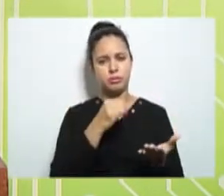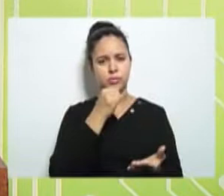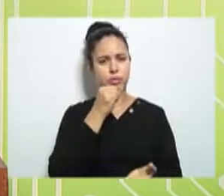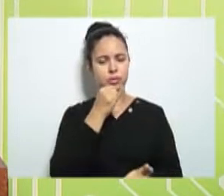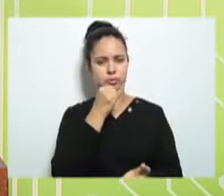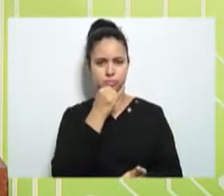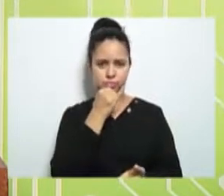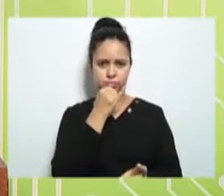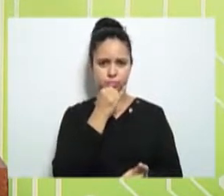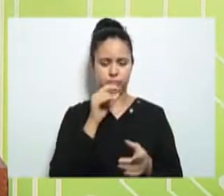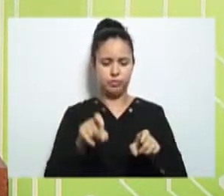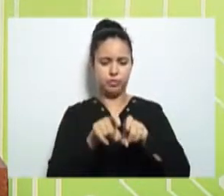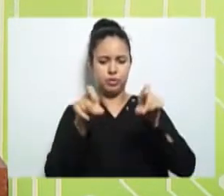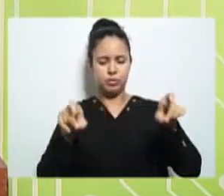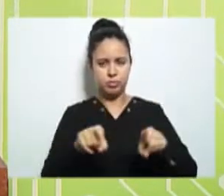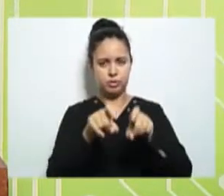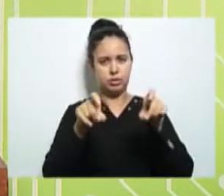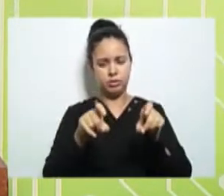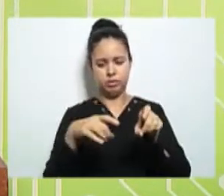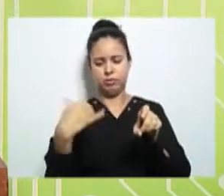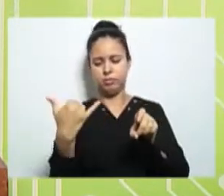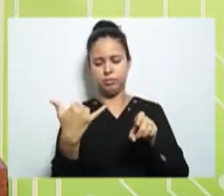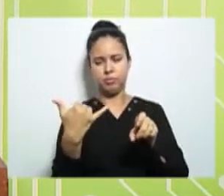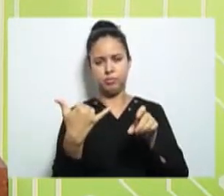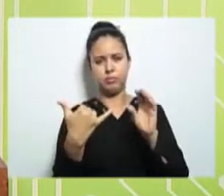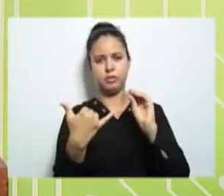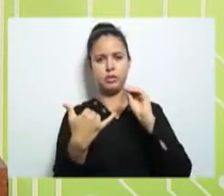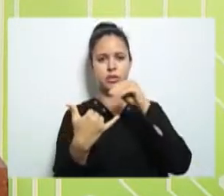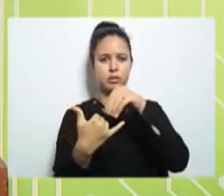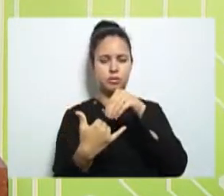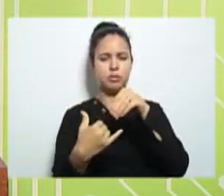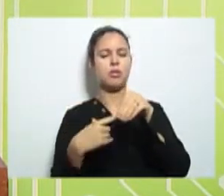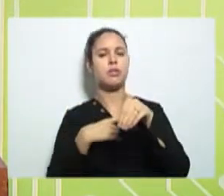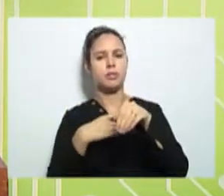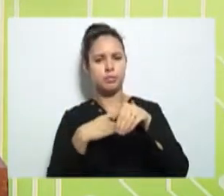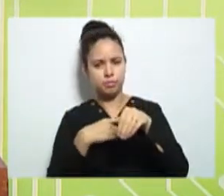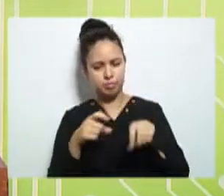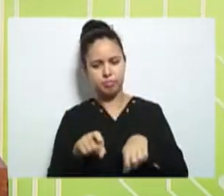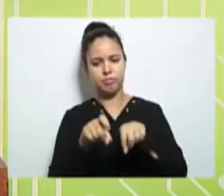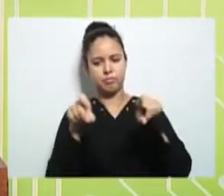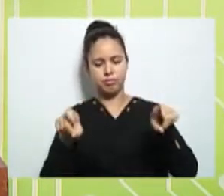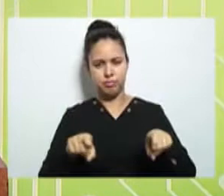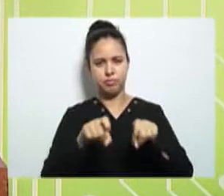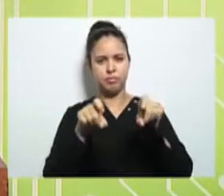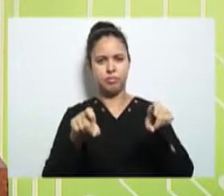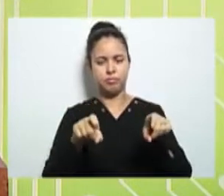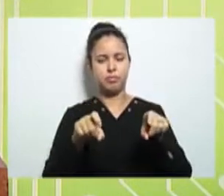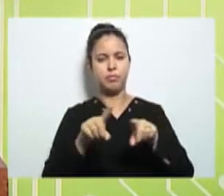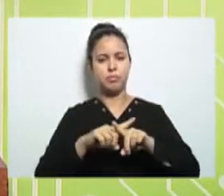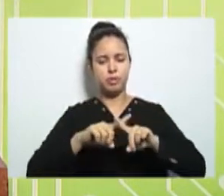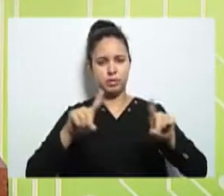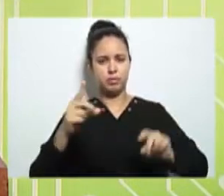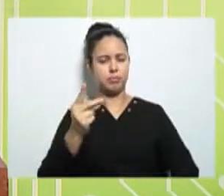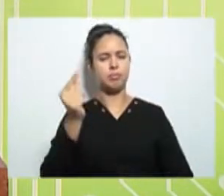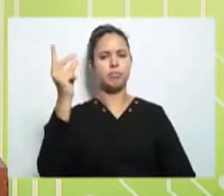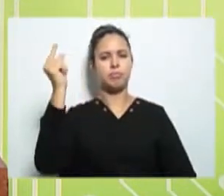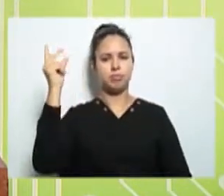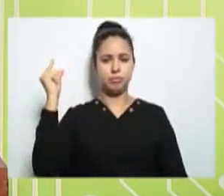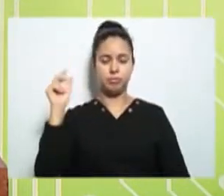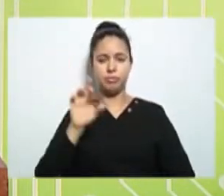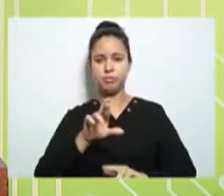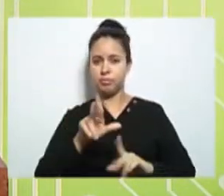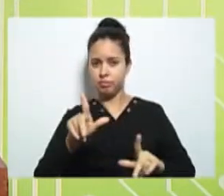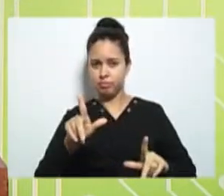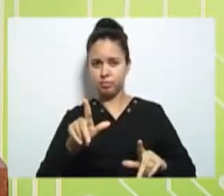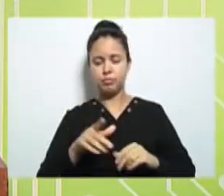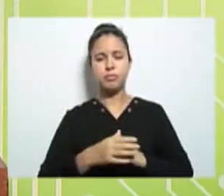bolso, né? Isso através do smartphone, mas nem sempre foi assim, tá, gente? A tecnologia ela evoluiu bastante nos últimos